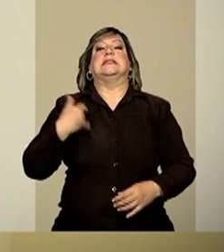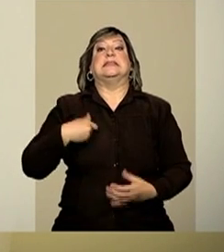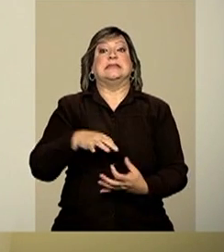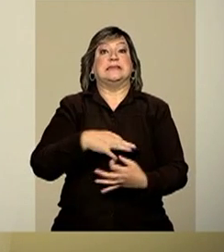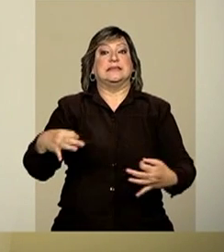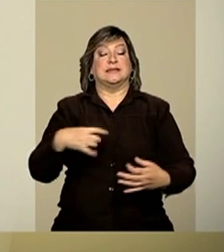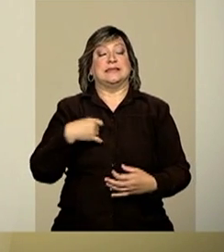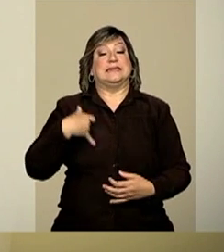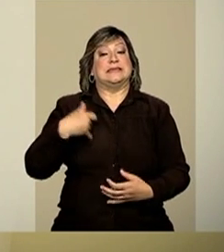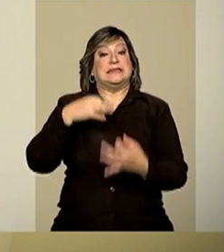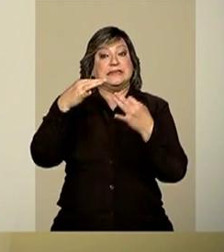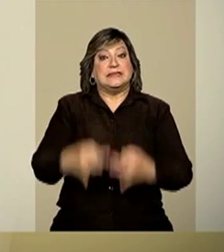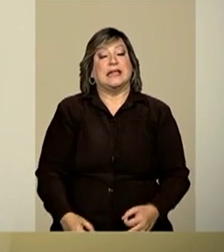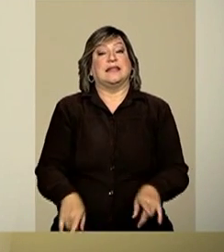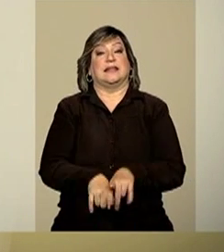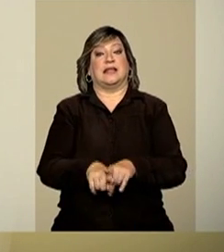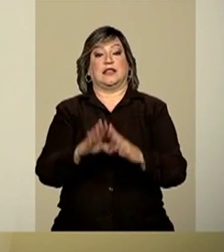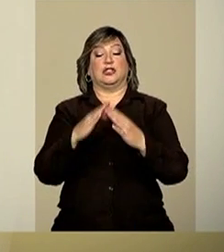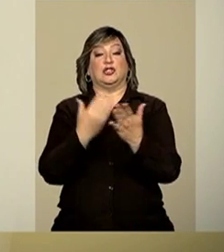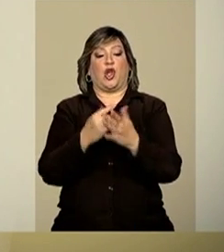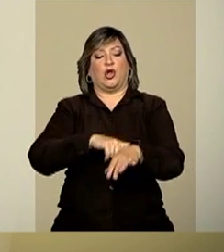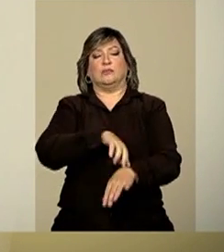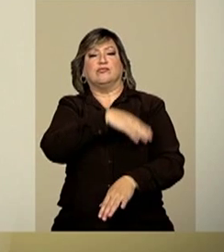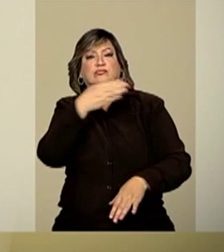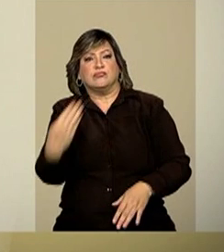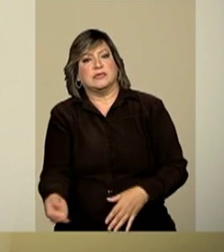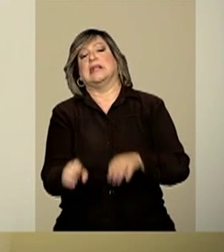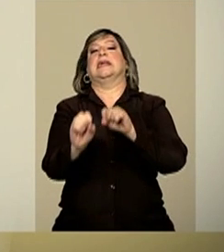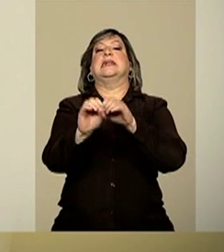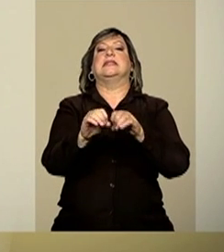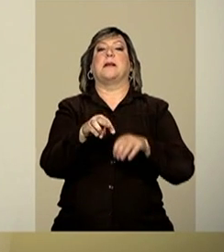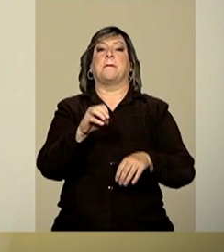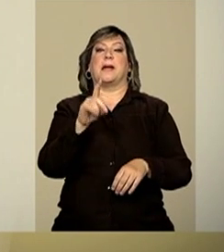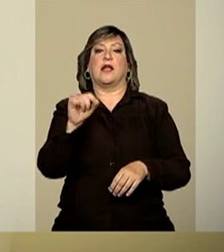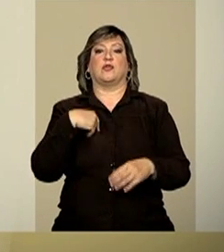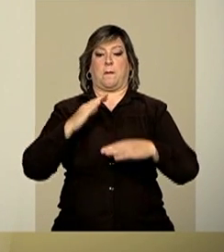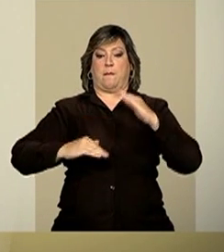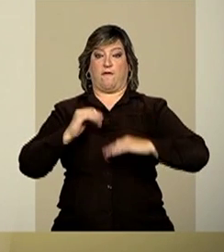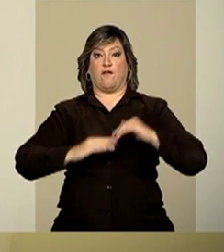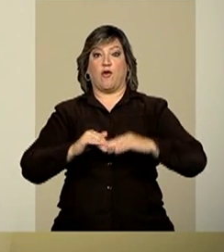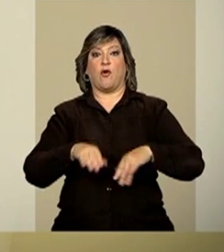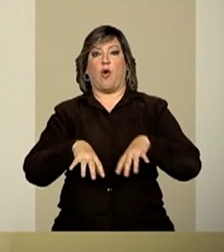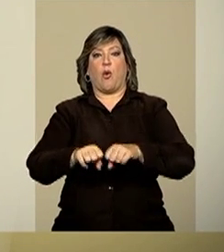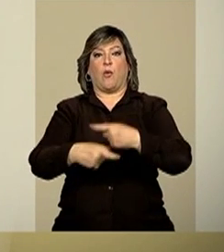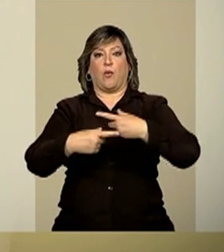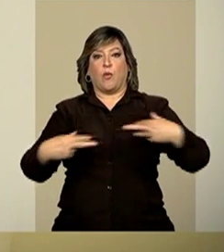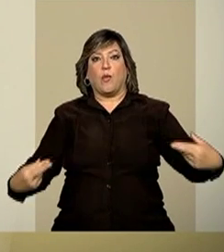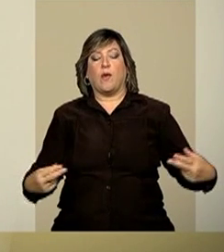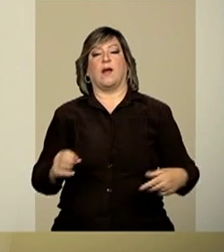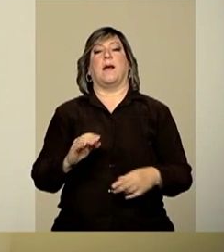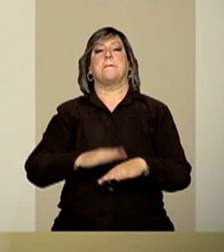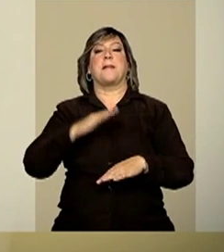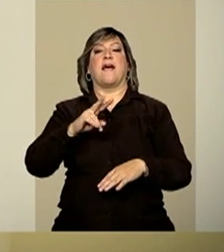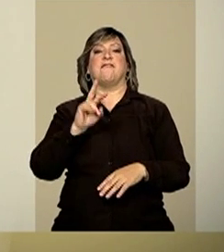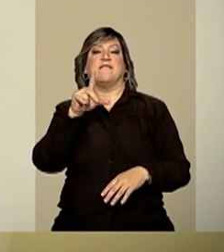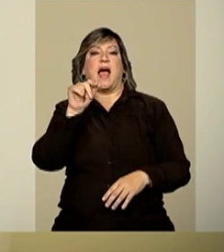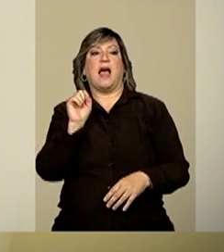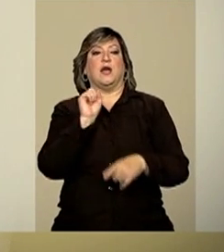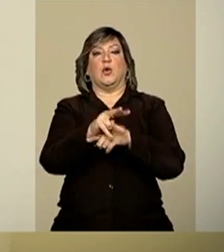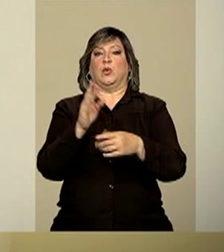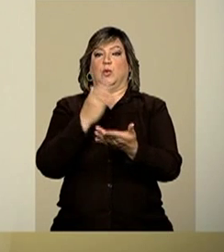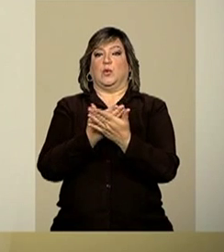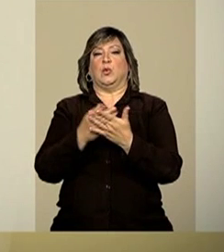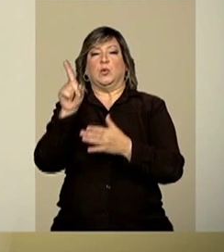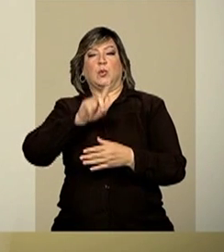escolas em tempo integral, ensino médio profissionalizante, mais vagas em universidades, mais pesquisa e